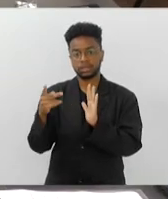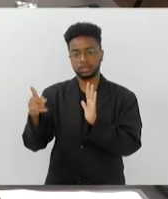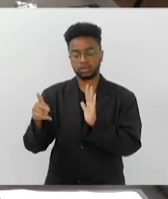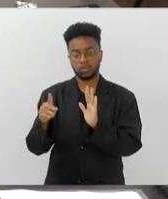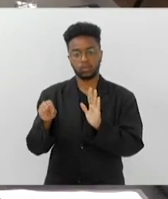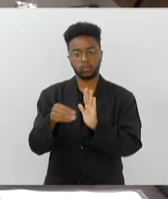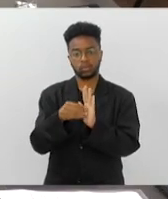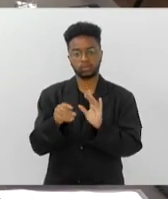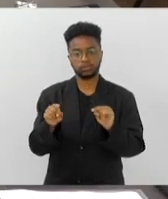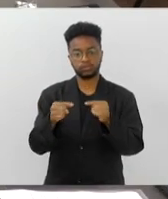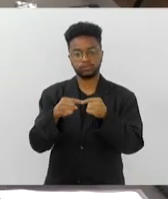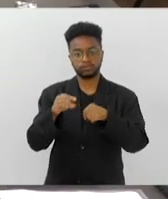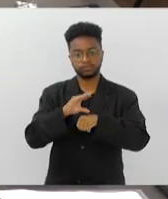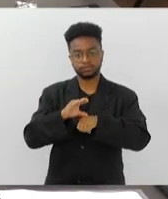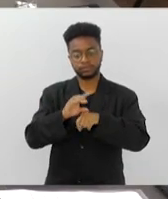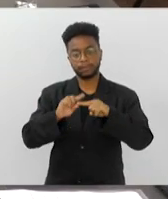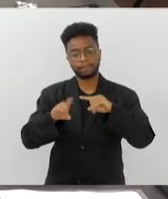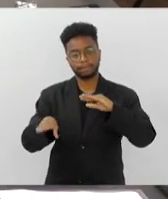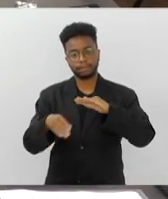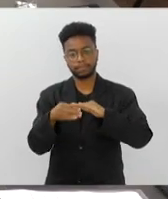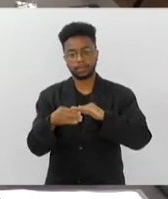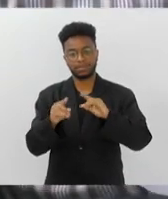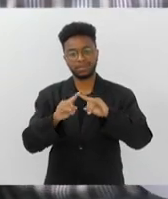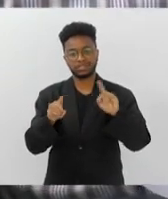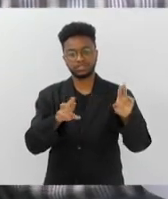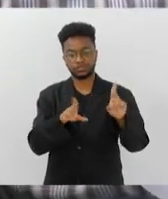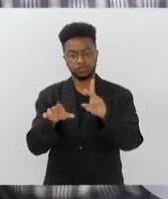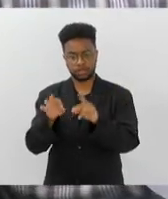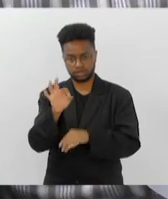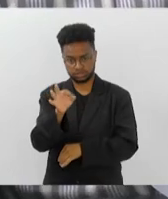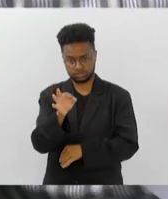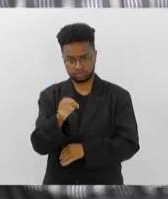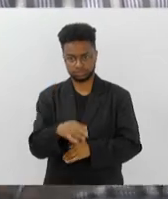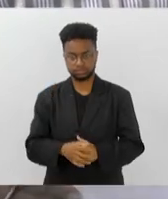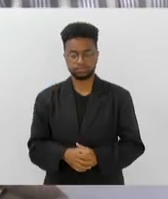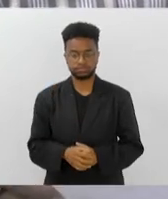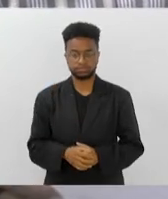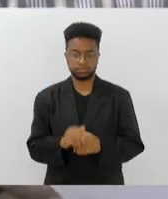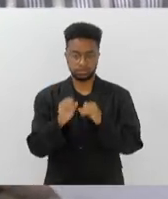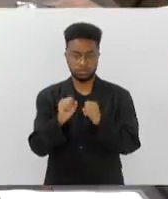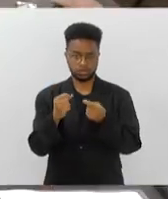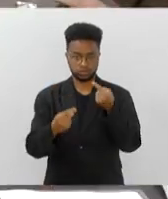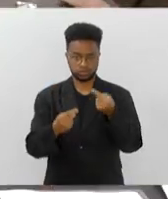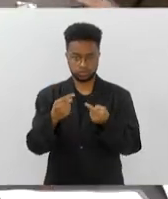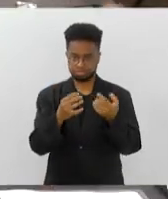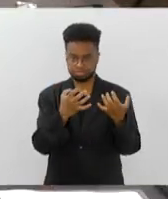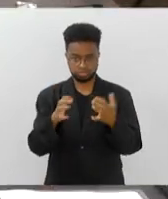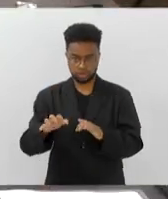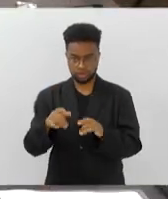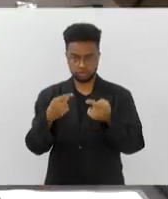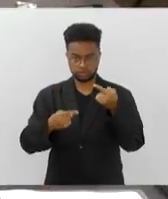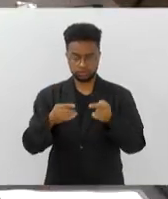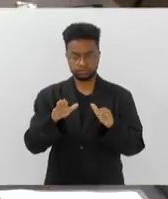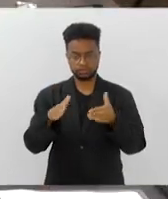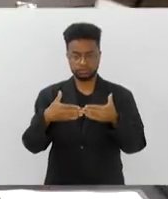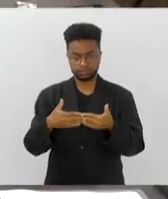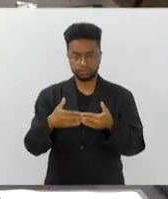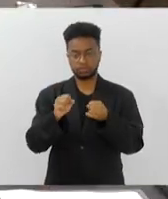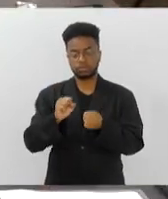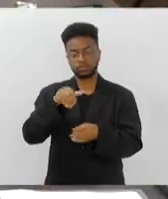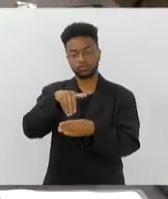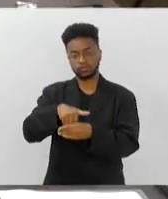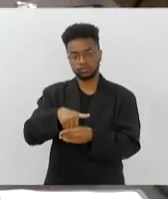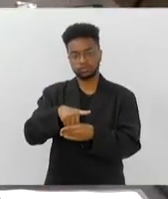constitucionalidade com emendas, mas são emendas distintas. Então, verdade. Em discussão, não havendo quem queira discutir, encerrada a discussão, em